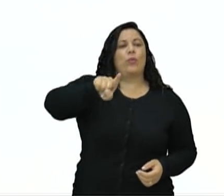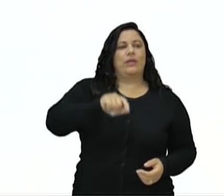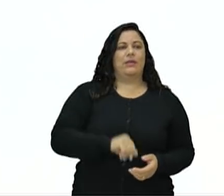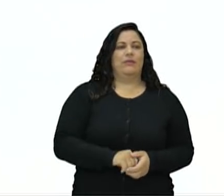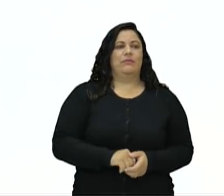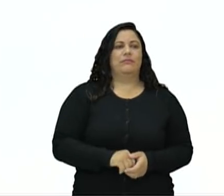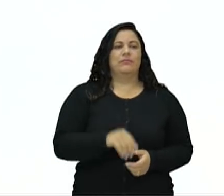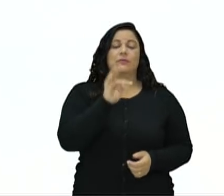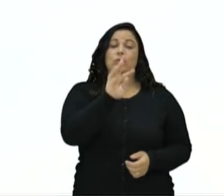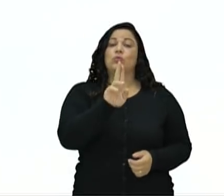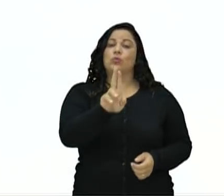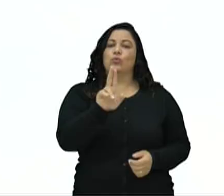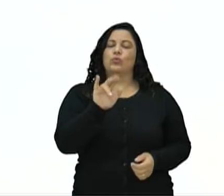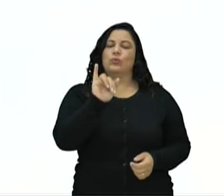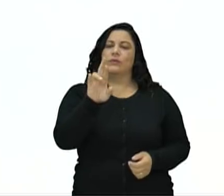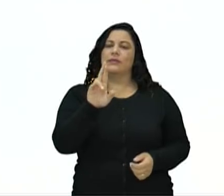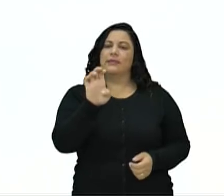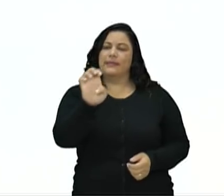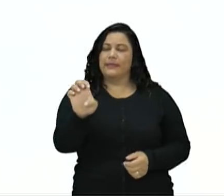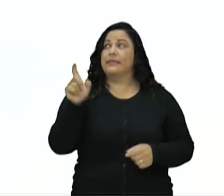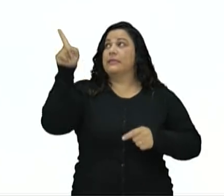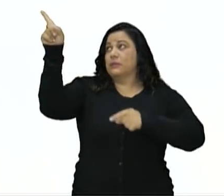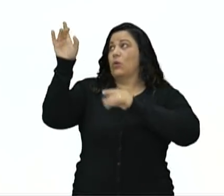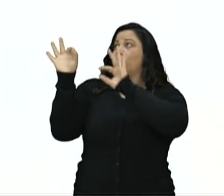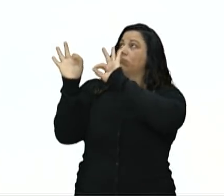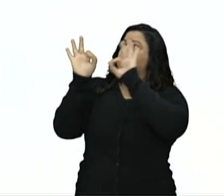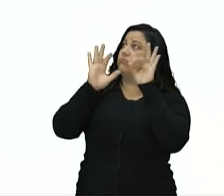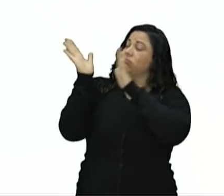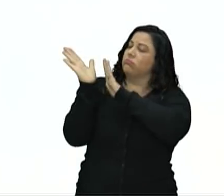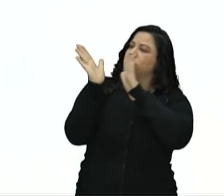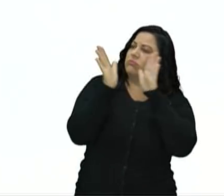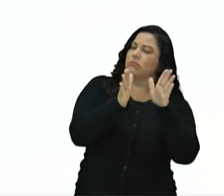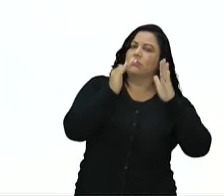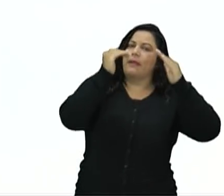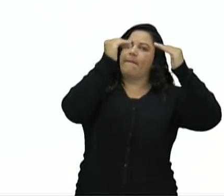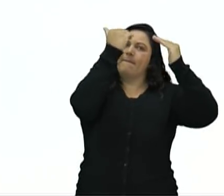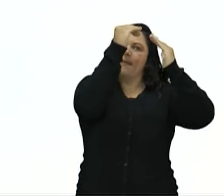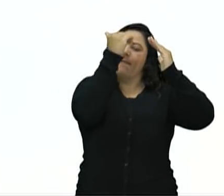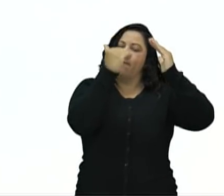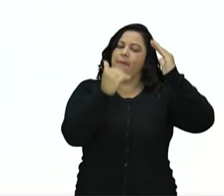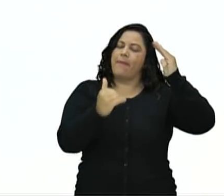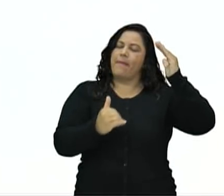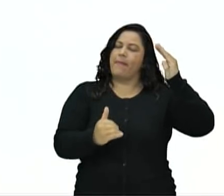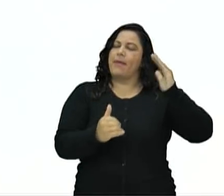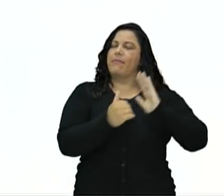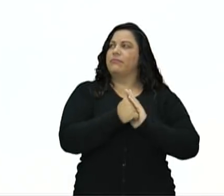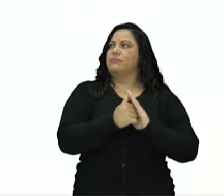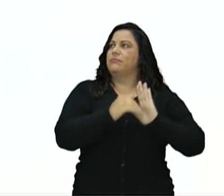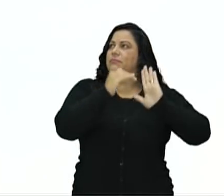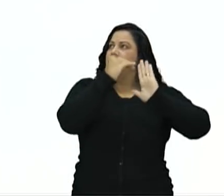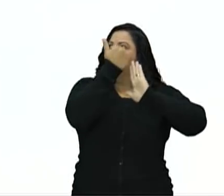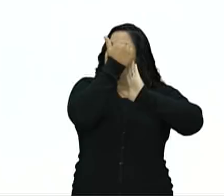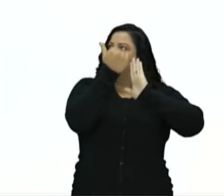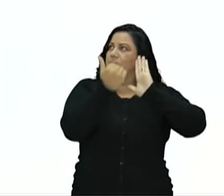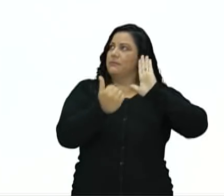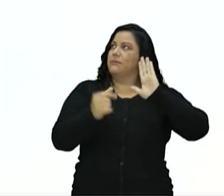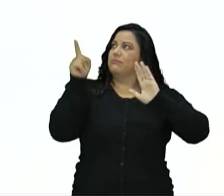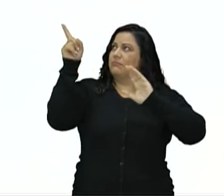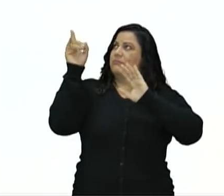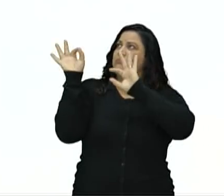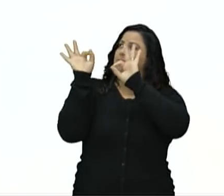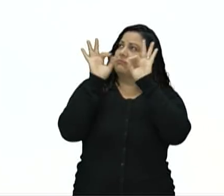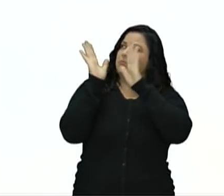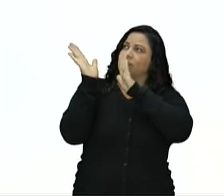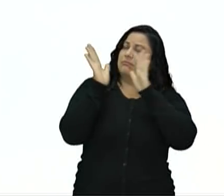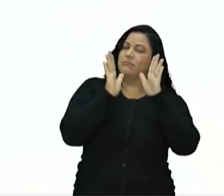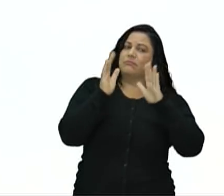vós irdes e eles irem, com EM no final. Então essa é a flexão verbal do verbo ir no infinitivo pessoal. E